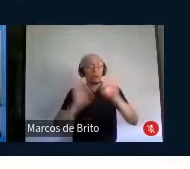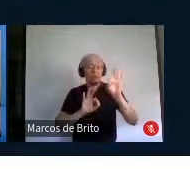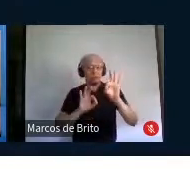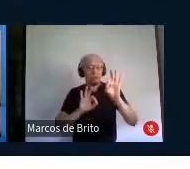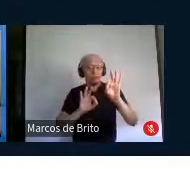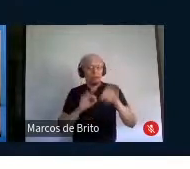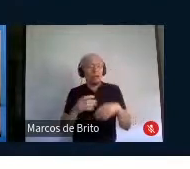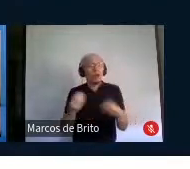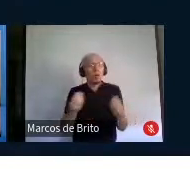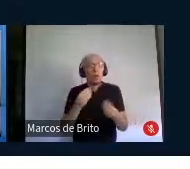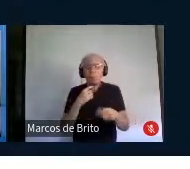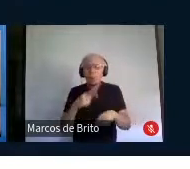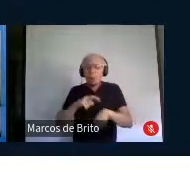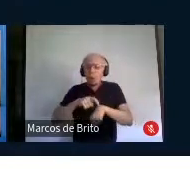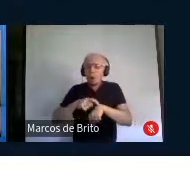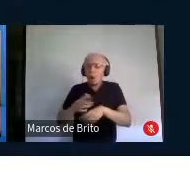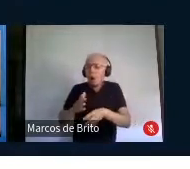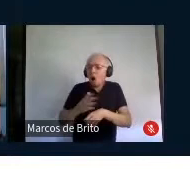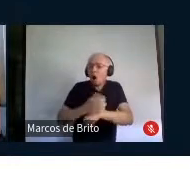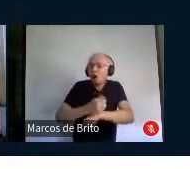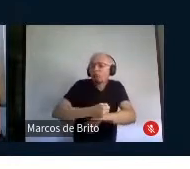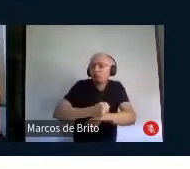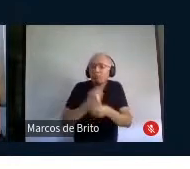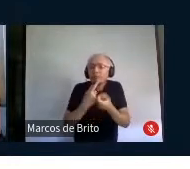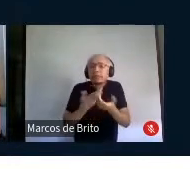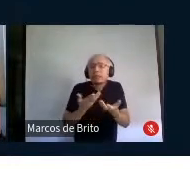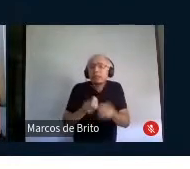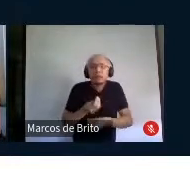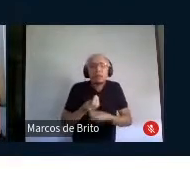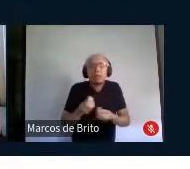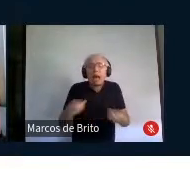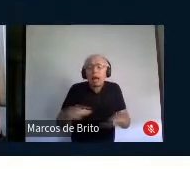como essa carga horária é distribuída.